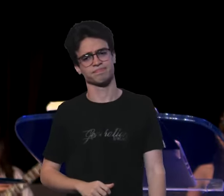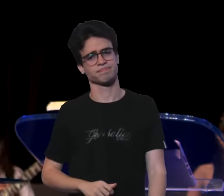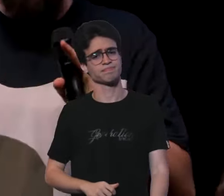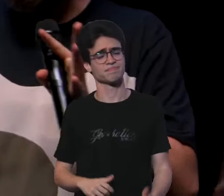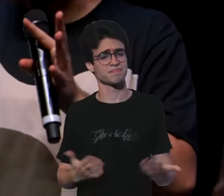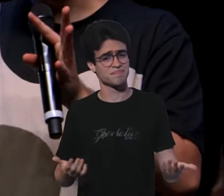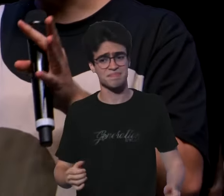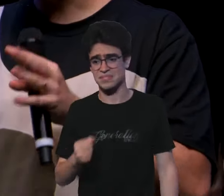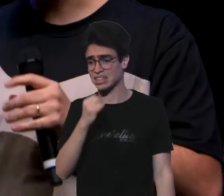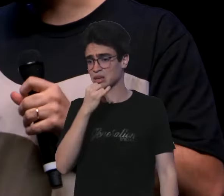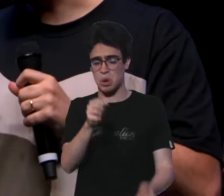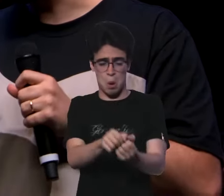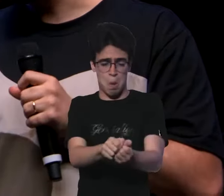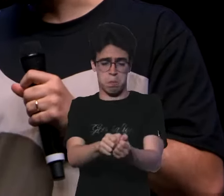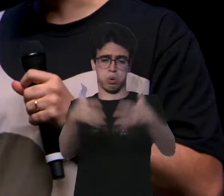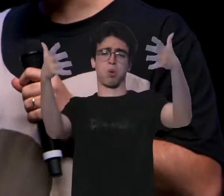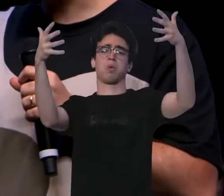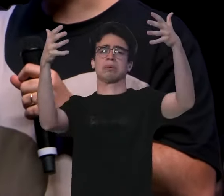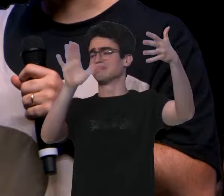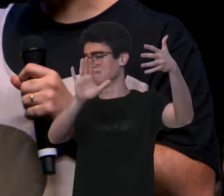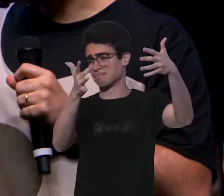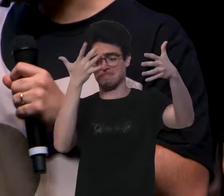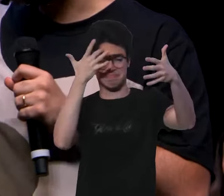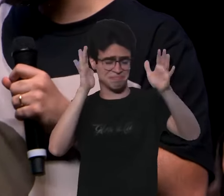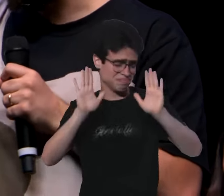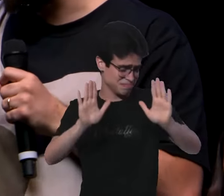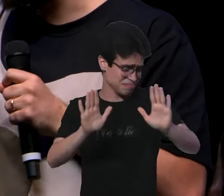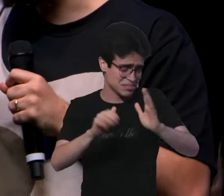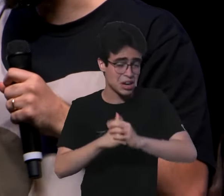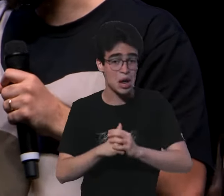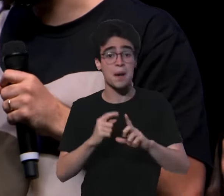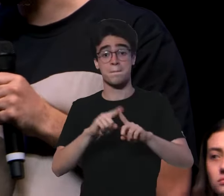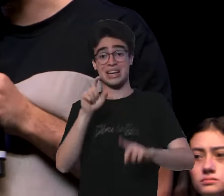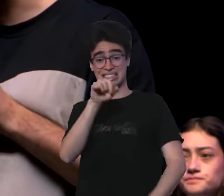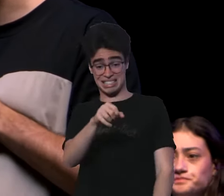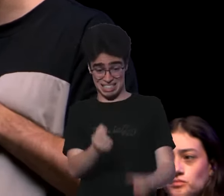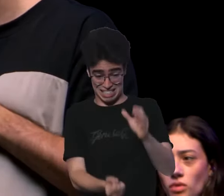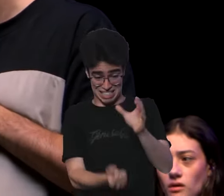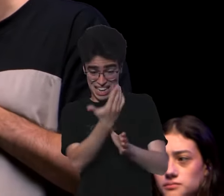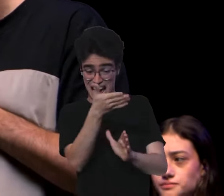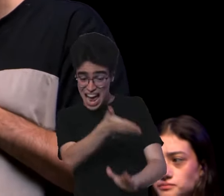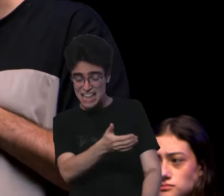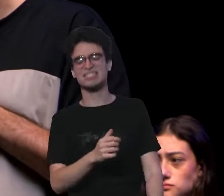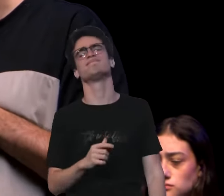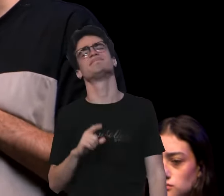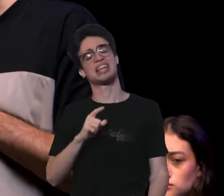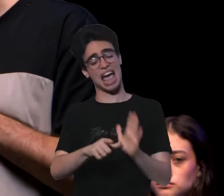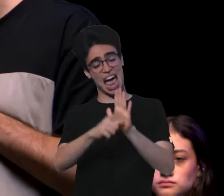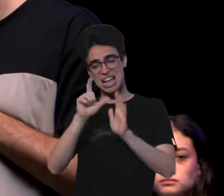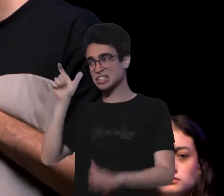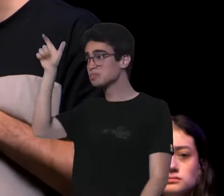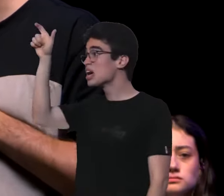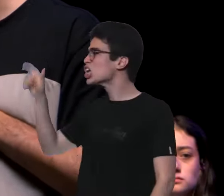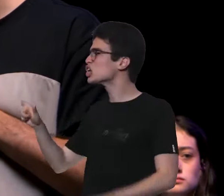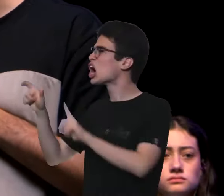Se foi uma explosão ou não, eu não sei. Mas eu sei que para as coisas saírem desse jeito, teve um grande artista que fez tudo